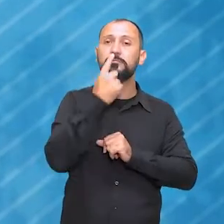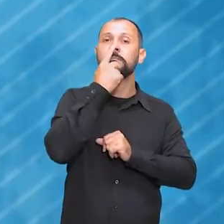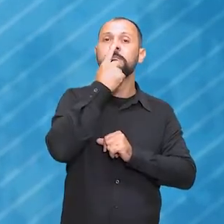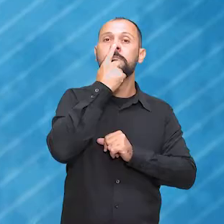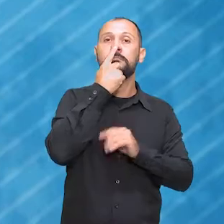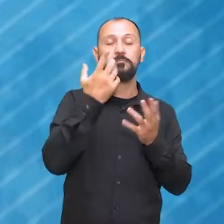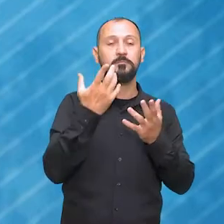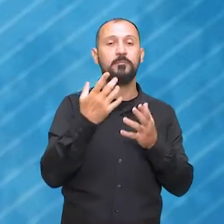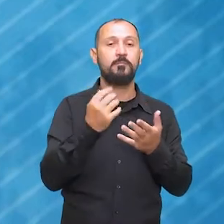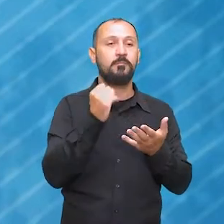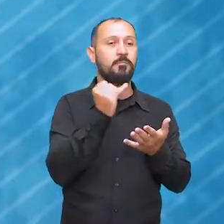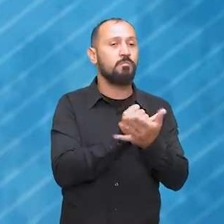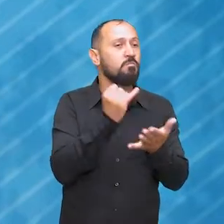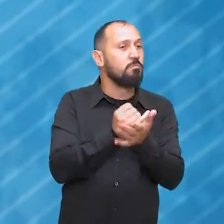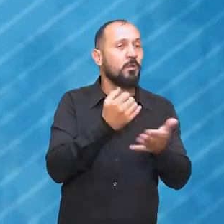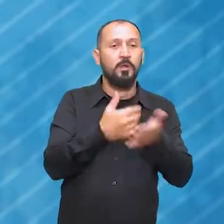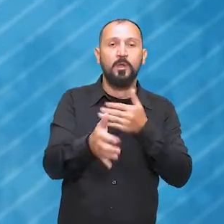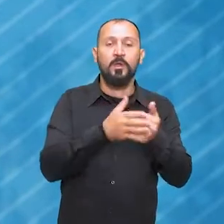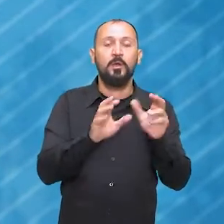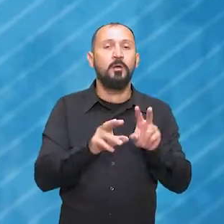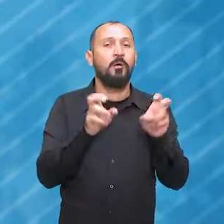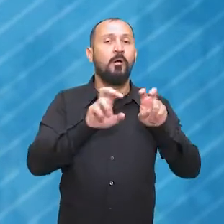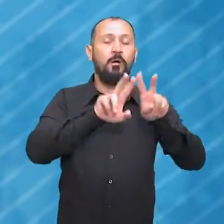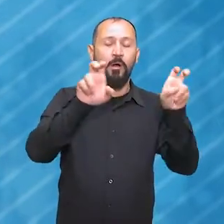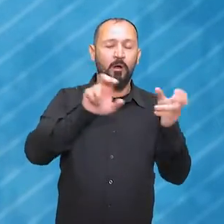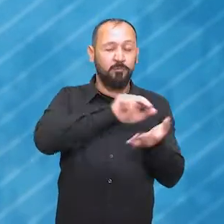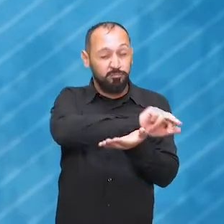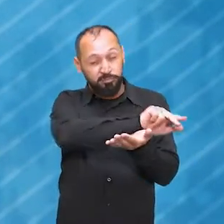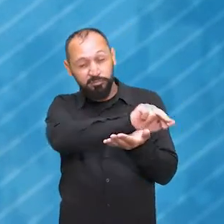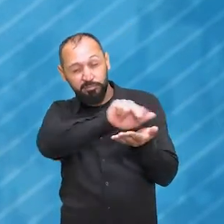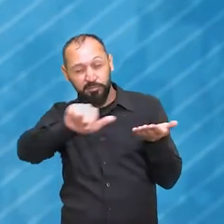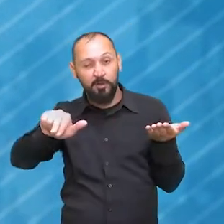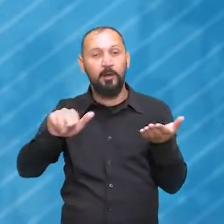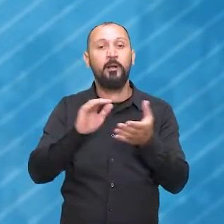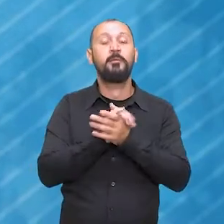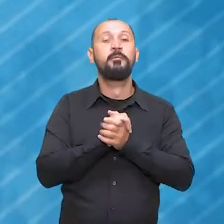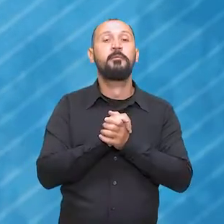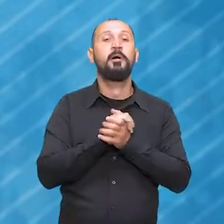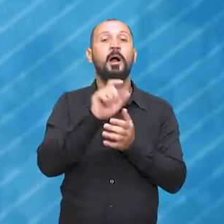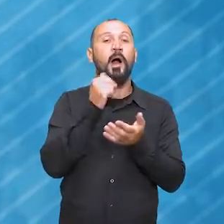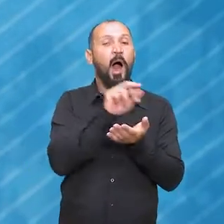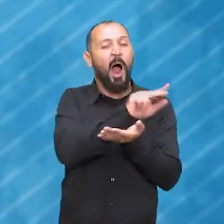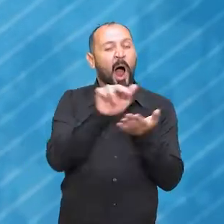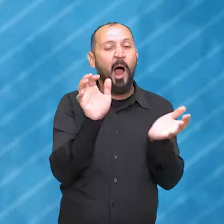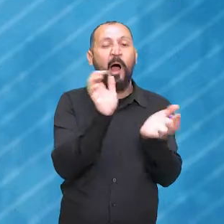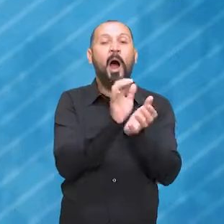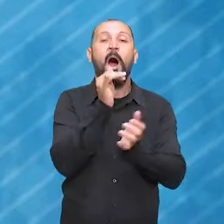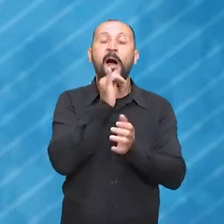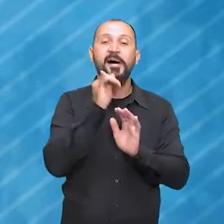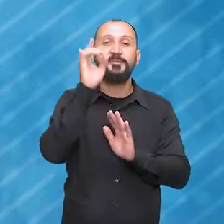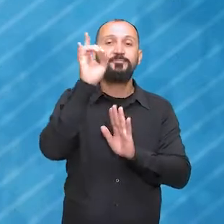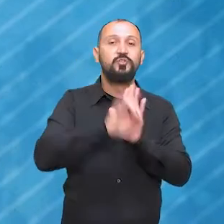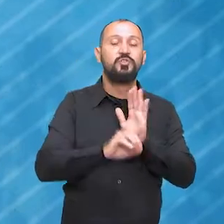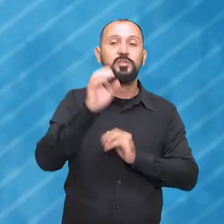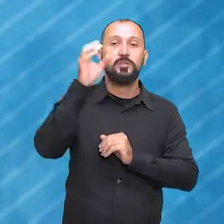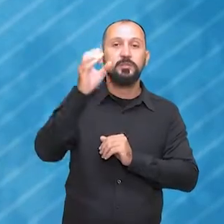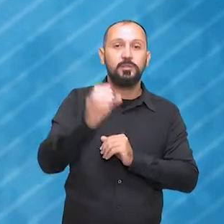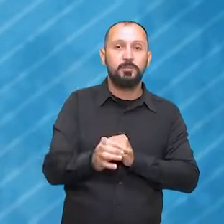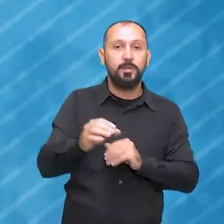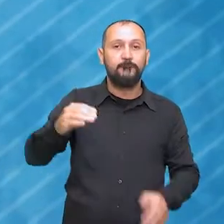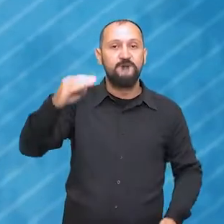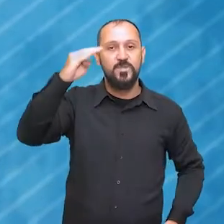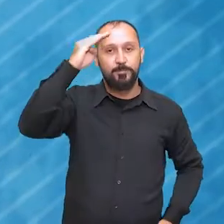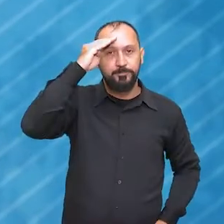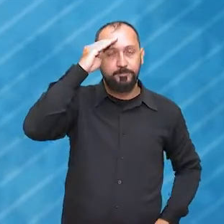procurar algo que tenha, de novo, uma afinidade. Não vou sair me inscrevendo em qualquer uma das comissões, porque são inúmeras, inclusive elas são